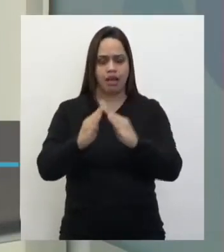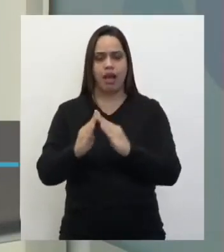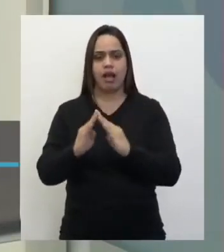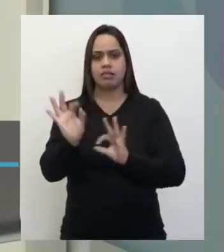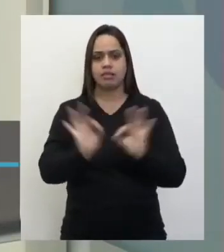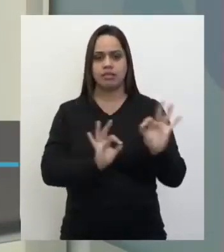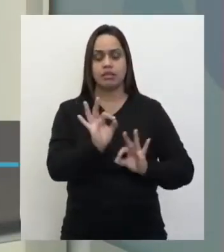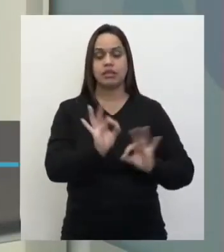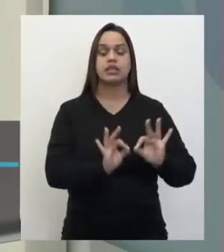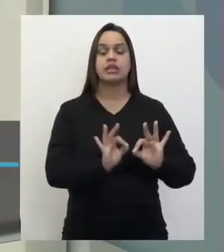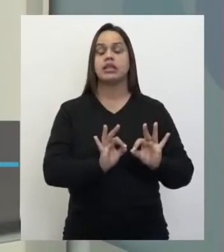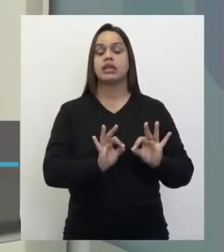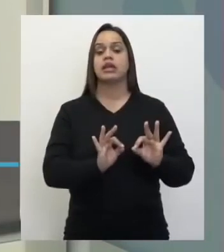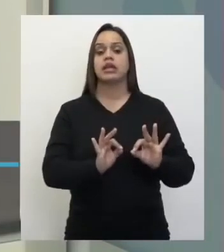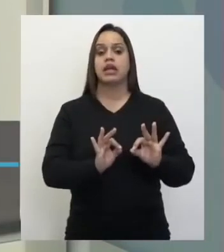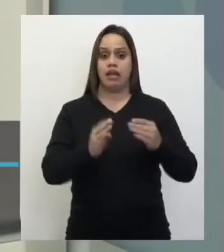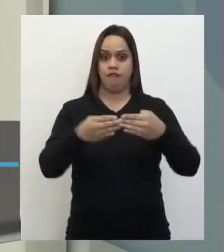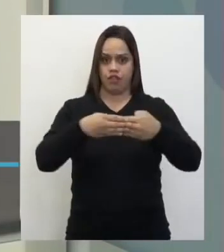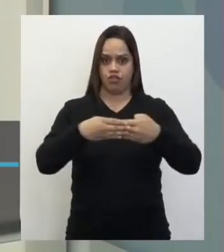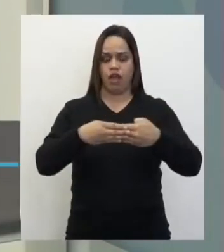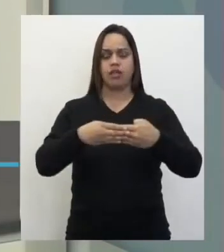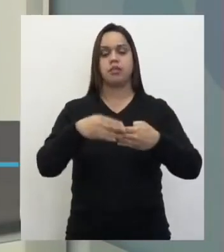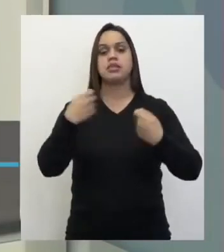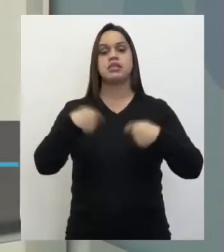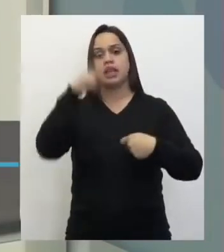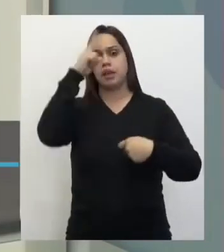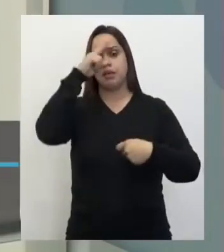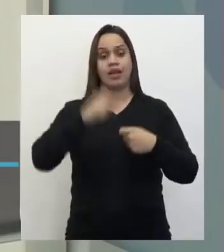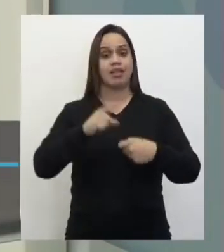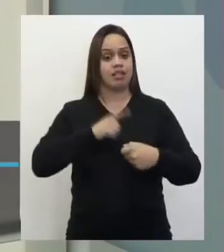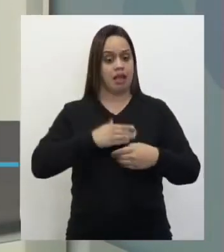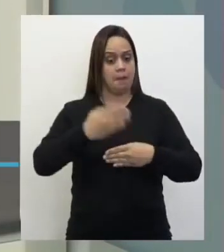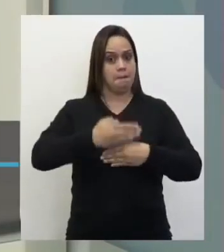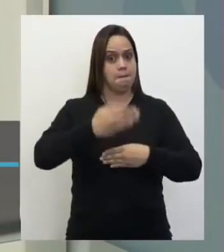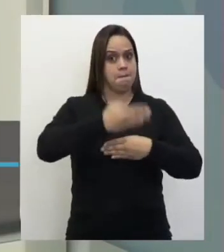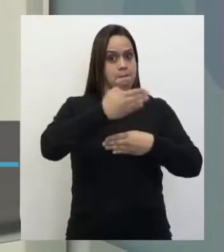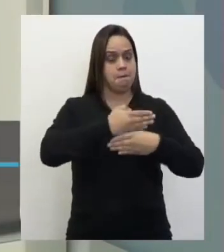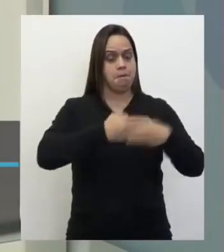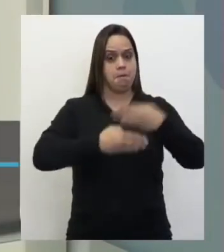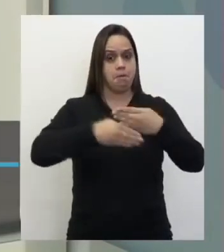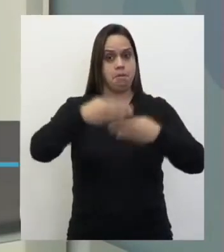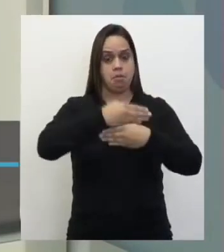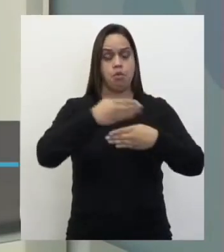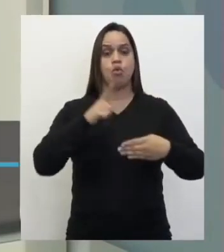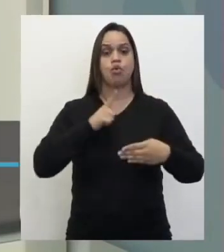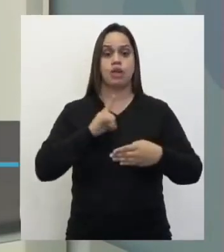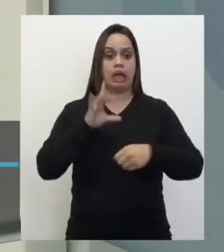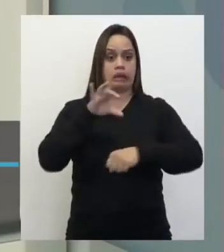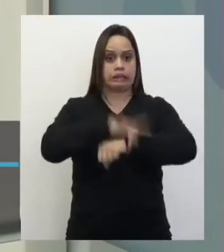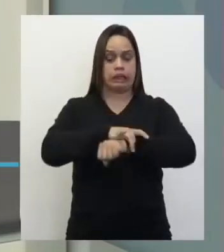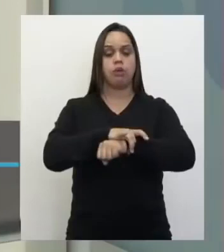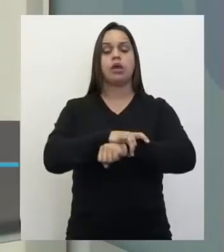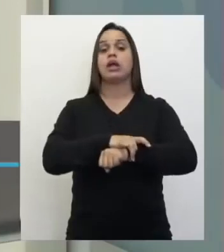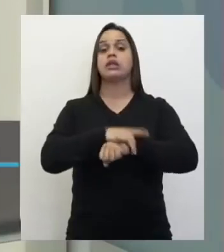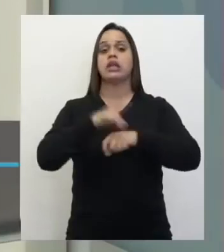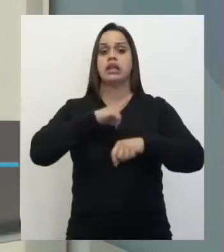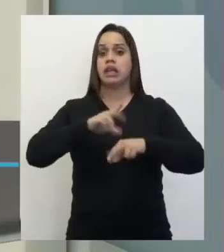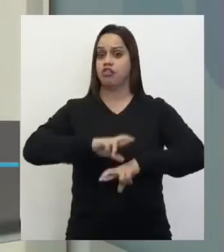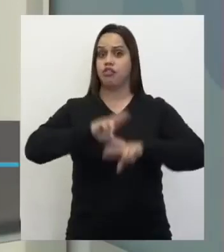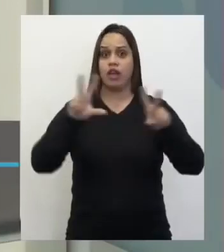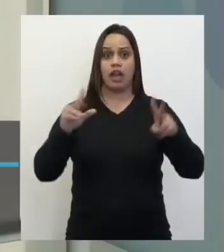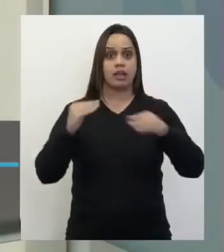dos muros, a questão da segurança, há diferentes padrões de condomínios fechados,